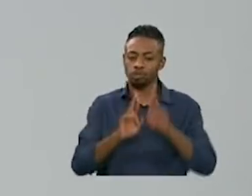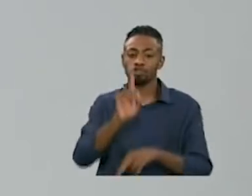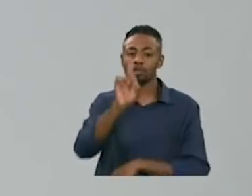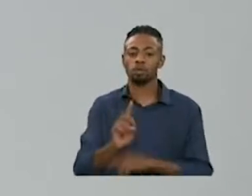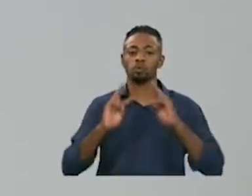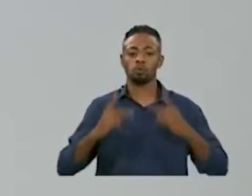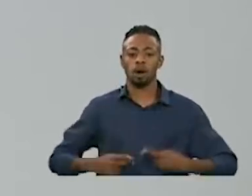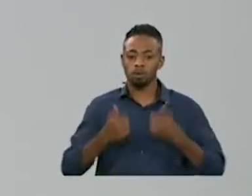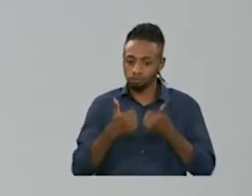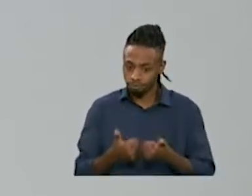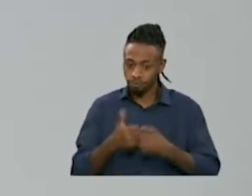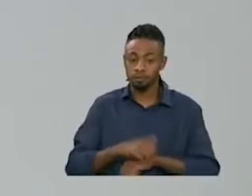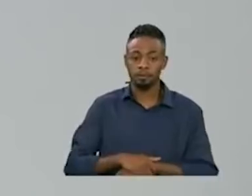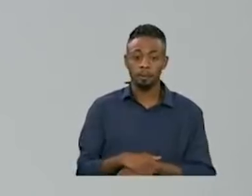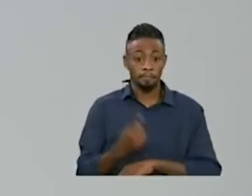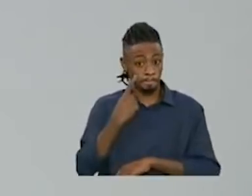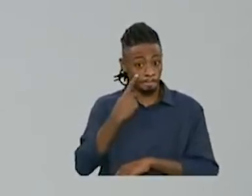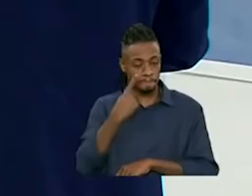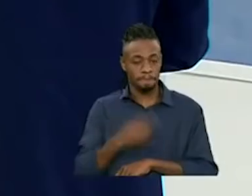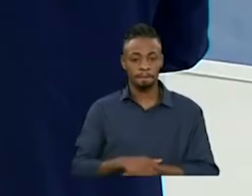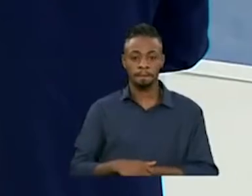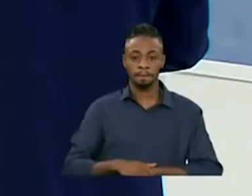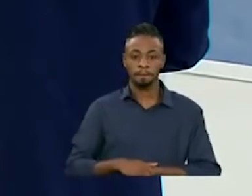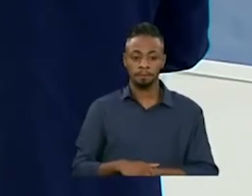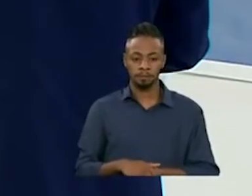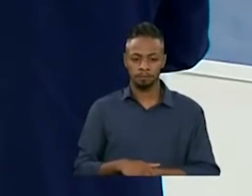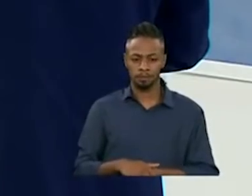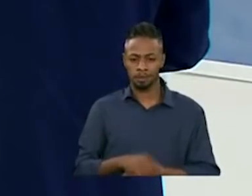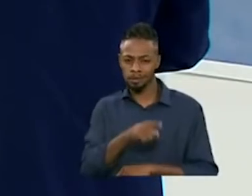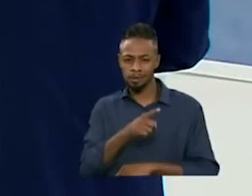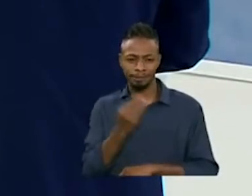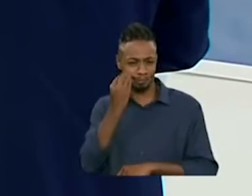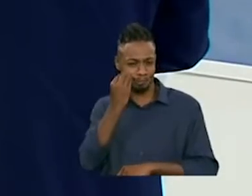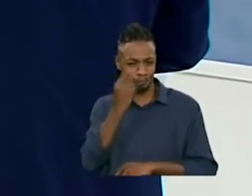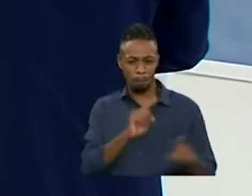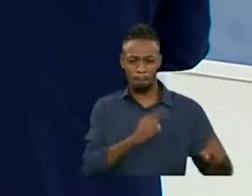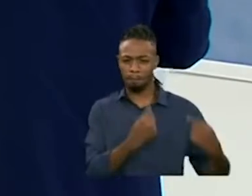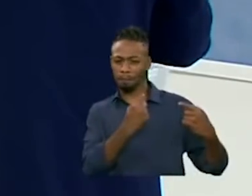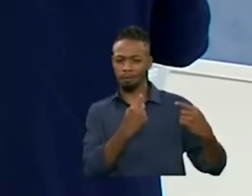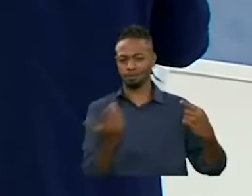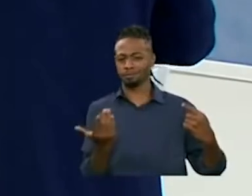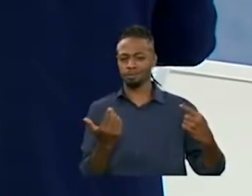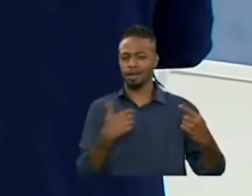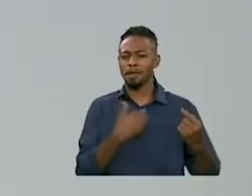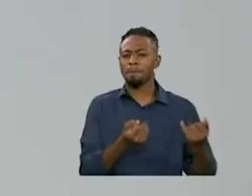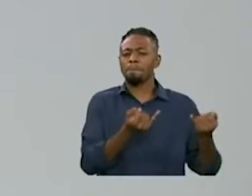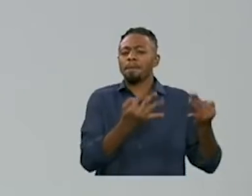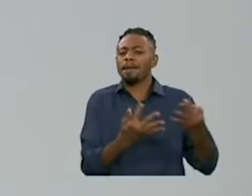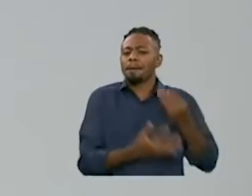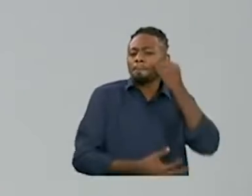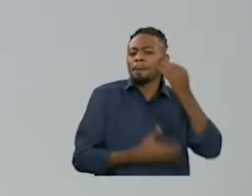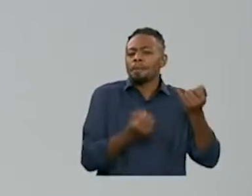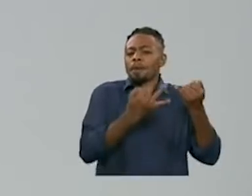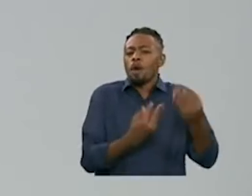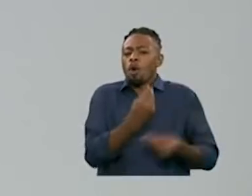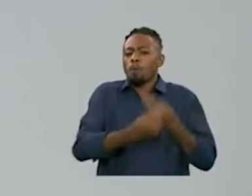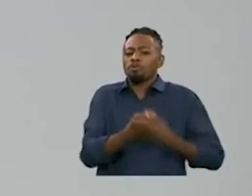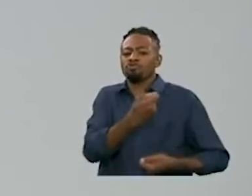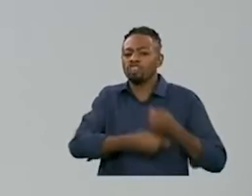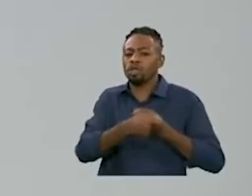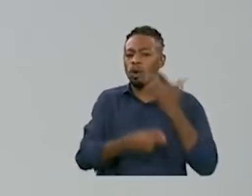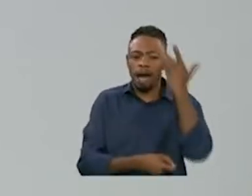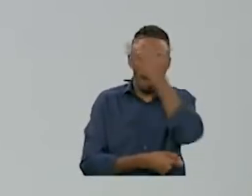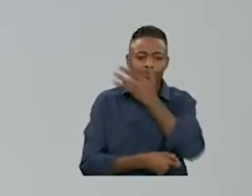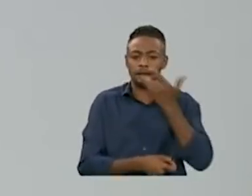direitos humanos. Vejo aqui o candidato tentando se esforçar para poder explicar, né, a gestão Haddad,